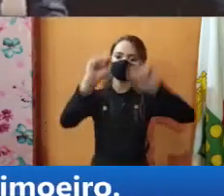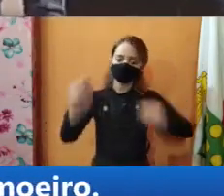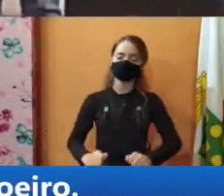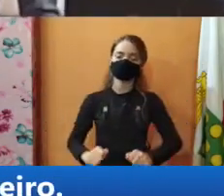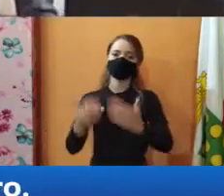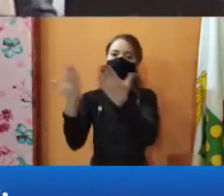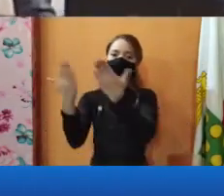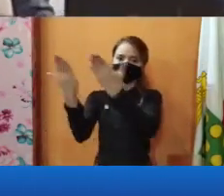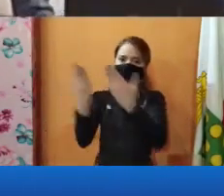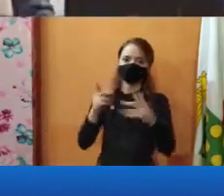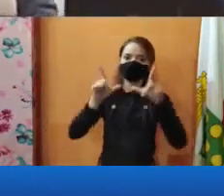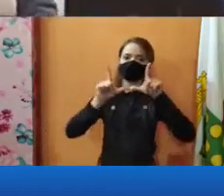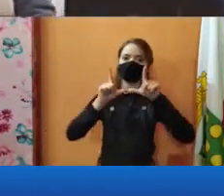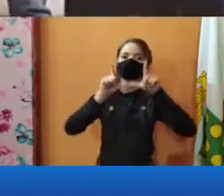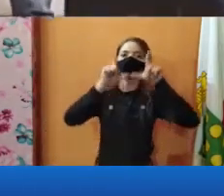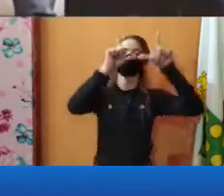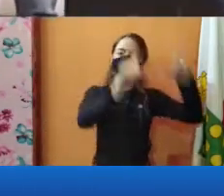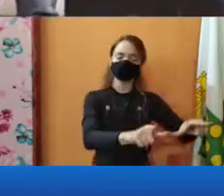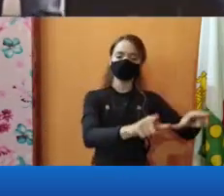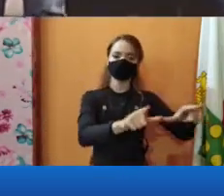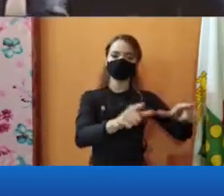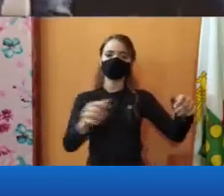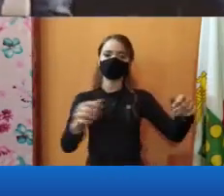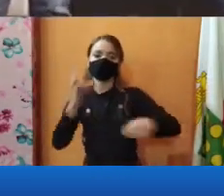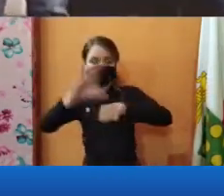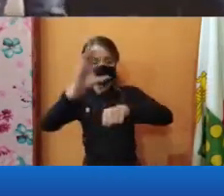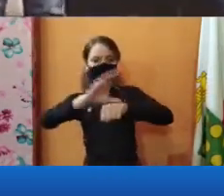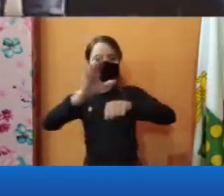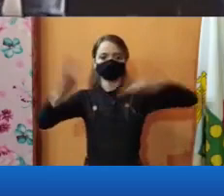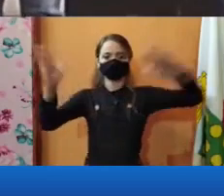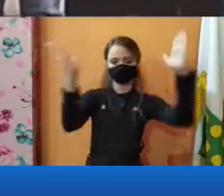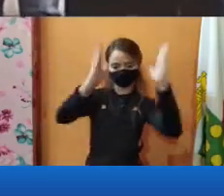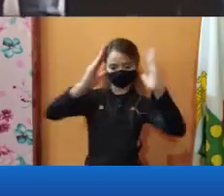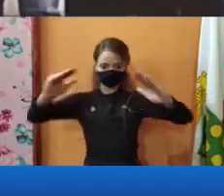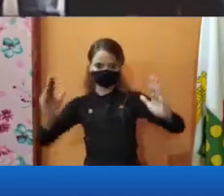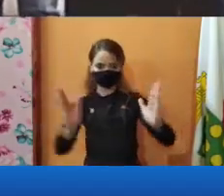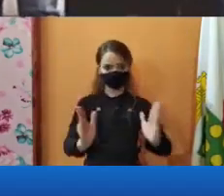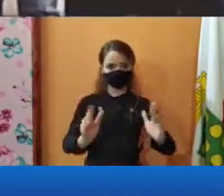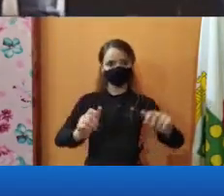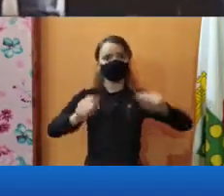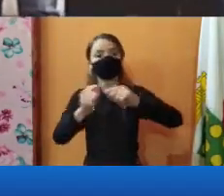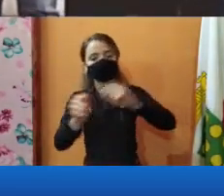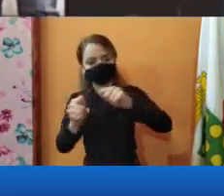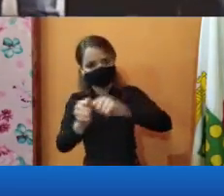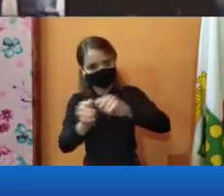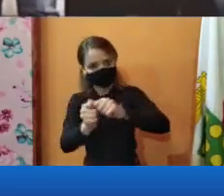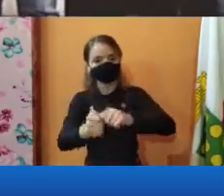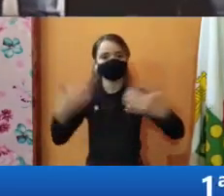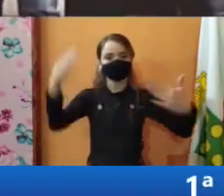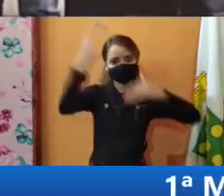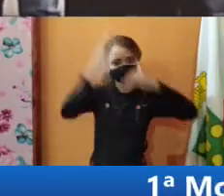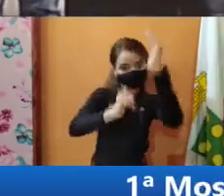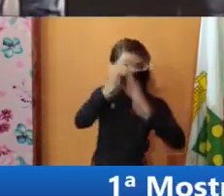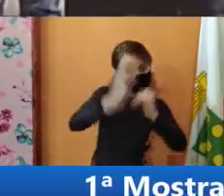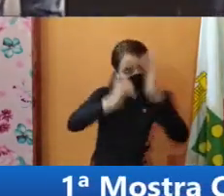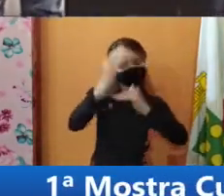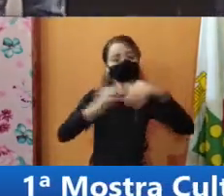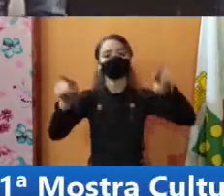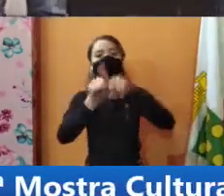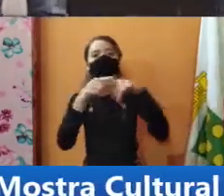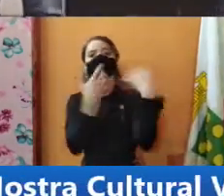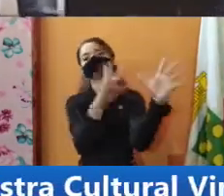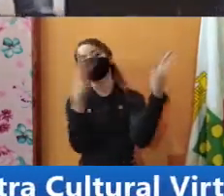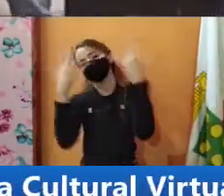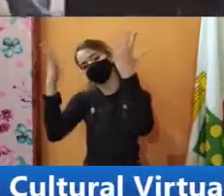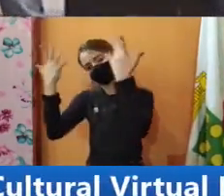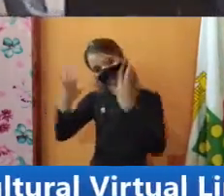Ele é modelista e está agora implantando cursos de modelagem, já formou algumas profissionais, né? E tá aí, vamos aplaudir Johnny